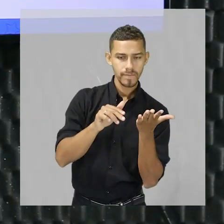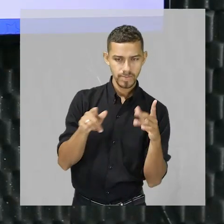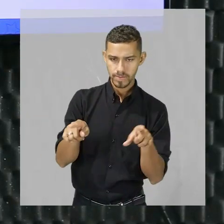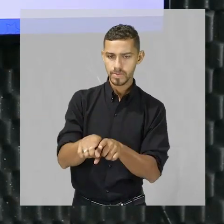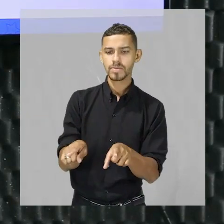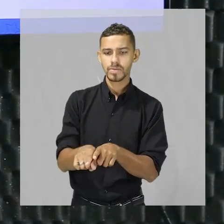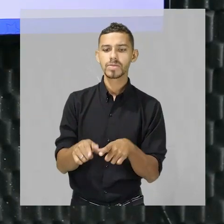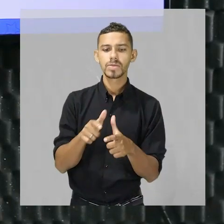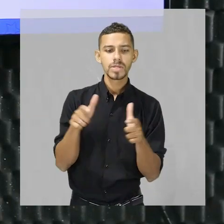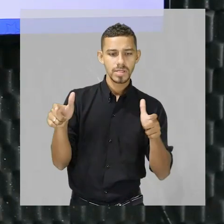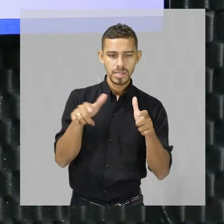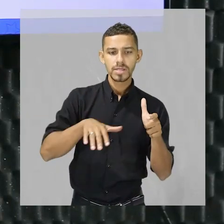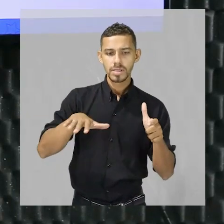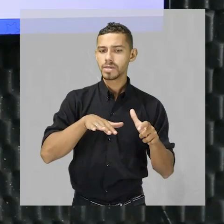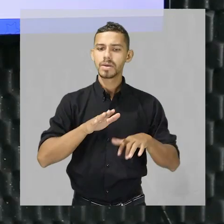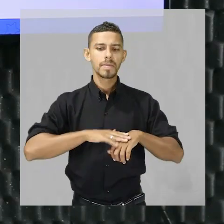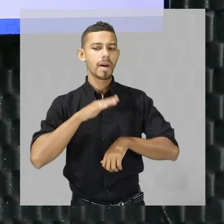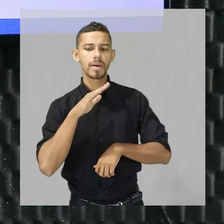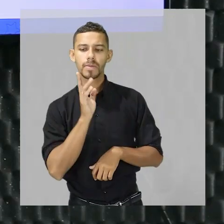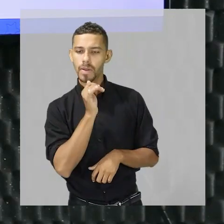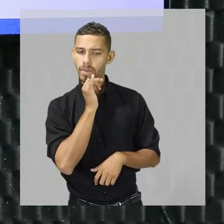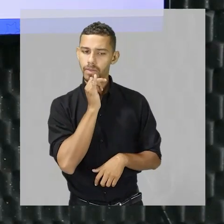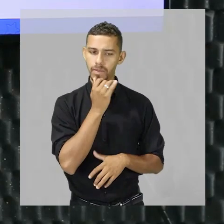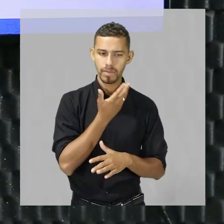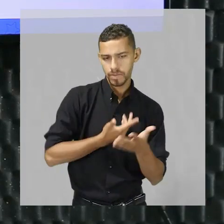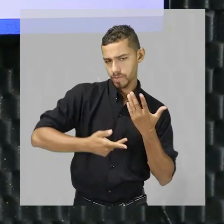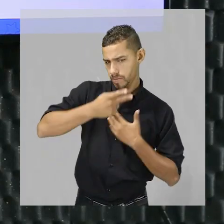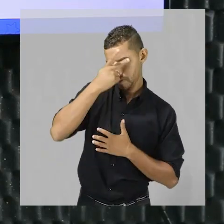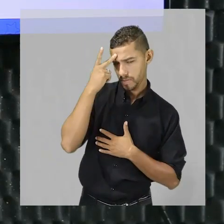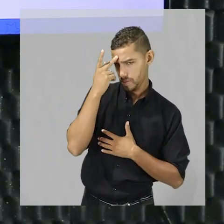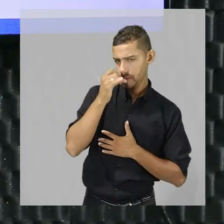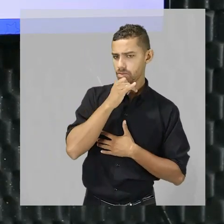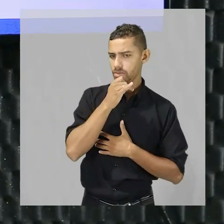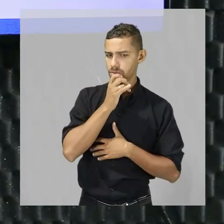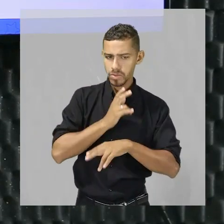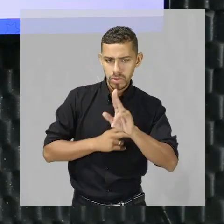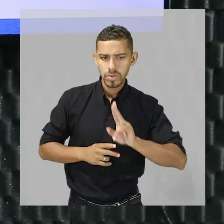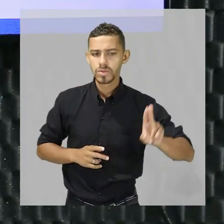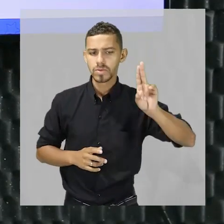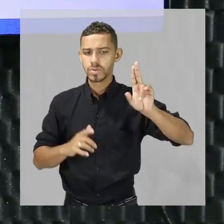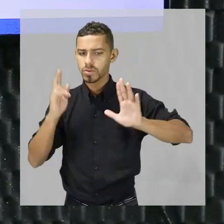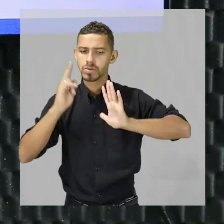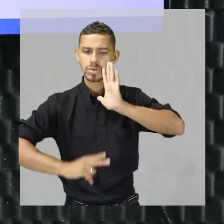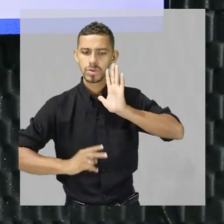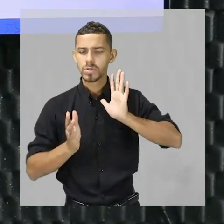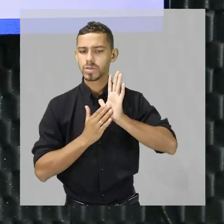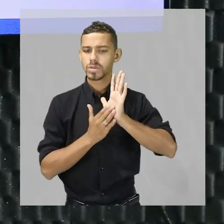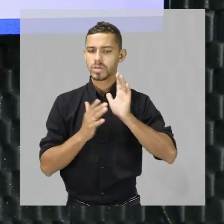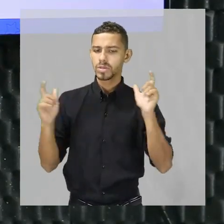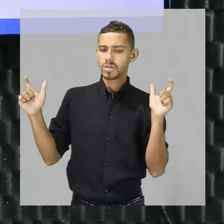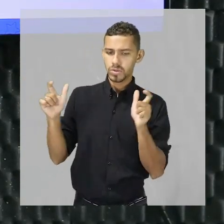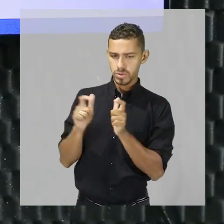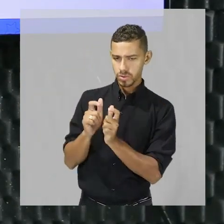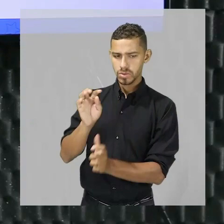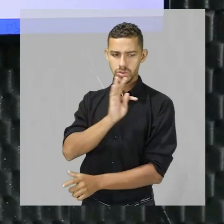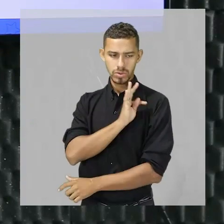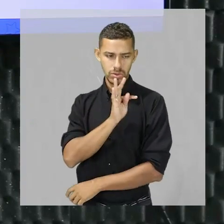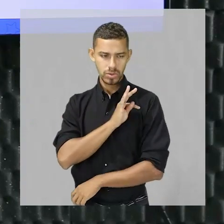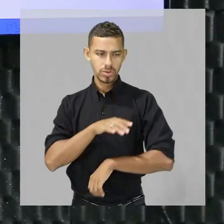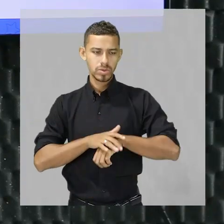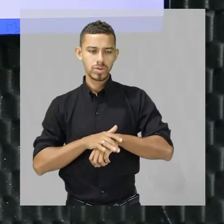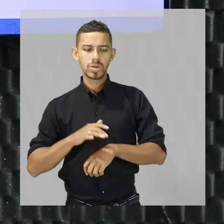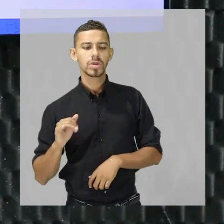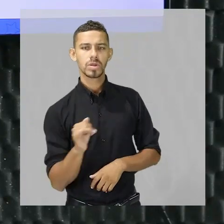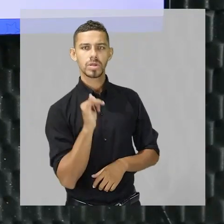e, entre elas, a que mais as inibe pessoas quanto ao seu uso e à sua leitura é a sua dimensão técnica. Ele fala aí